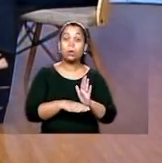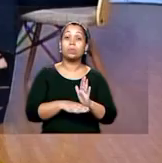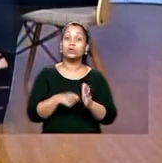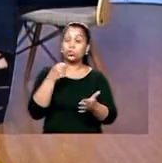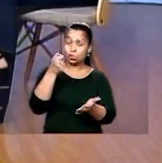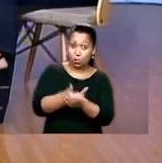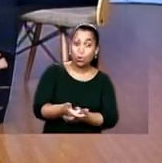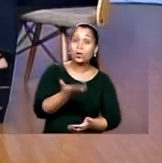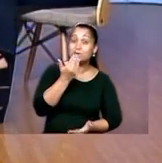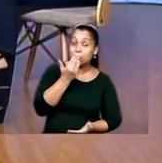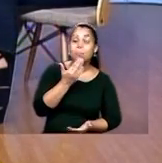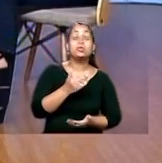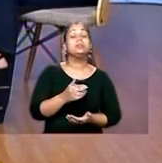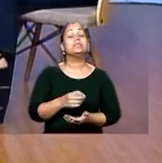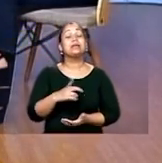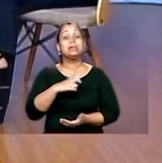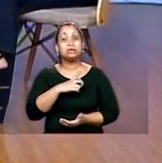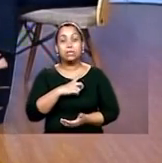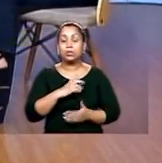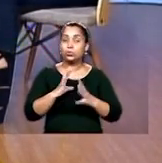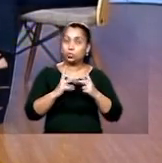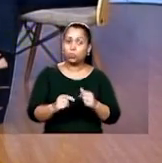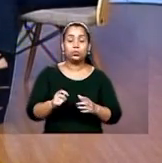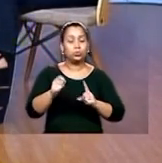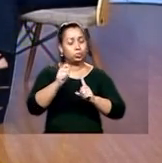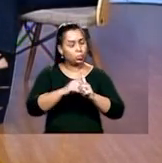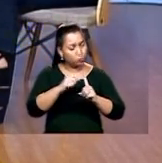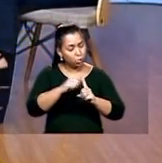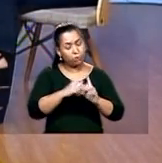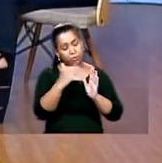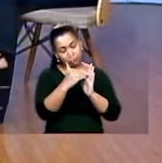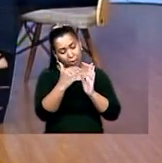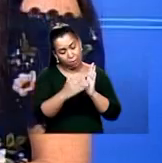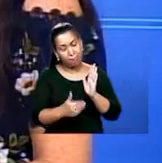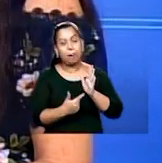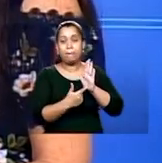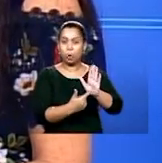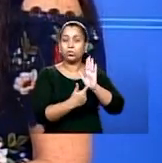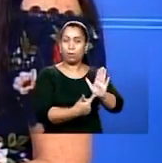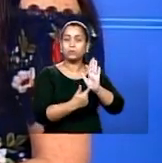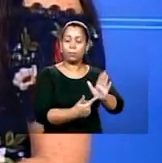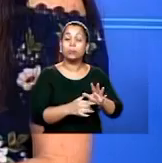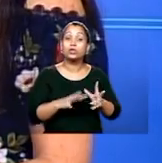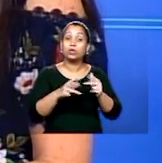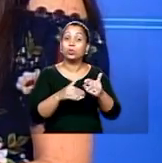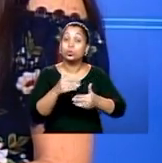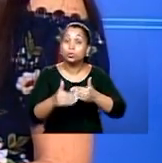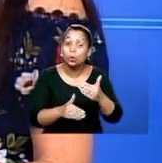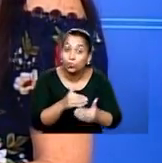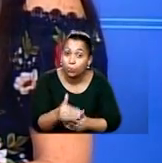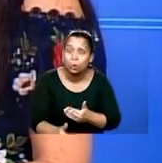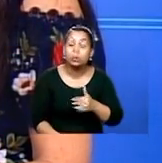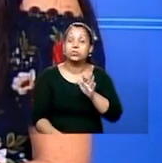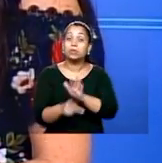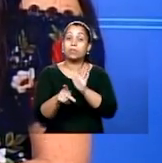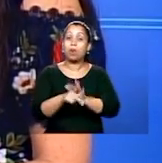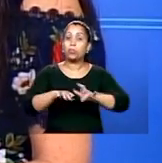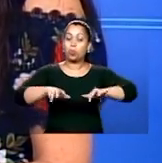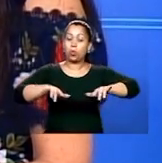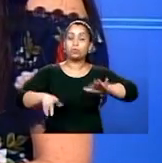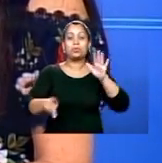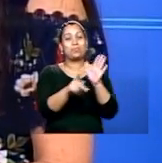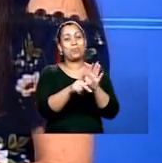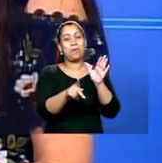alimentos, ele tem toda uma prestação de contas, né, mensal e todo o processo é feito em um sistema do Ministério.